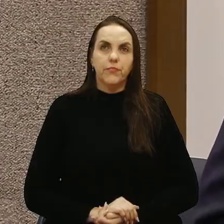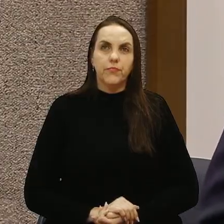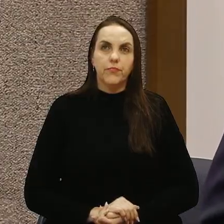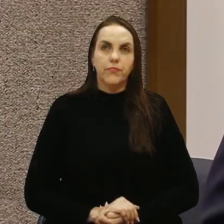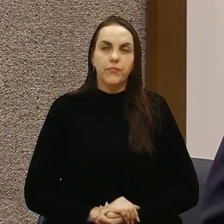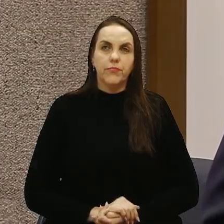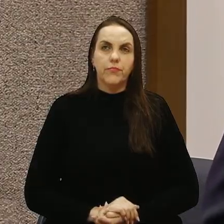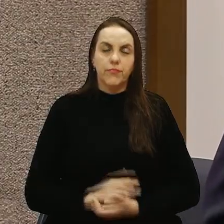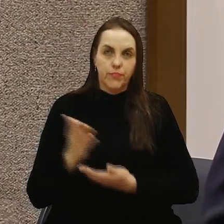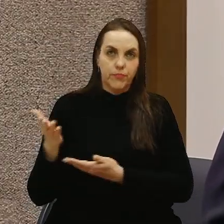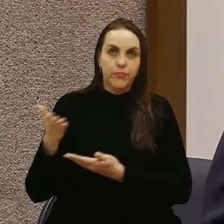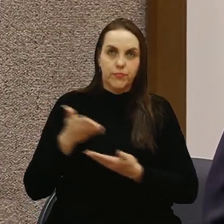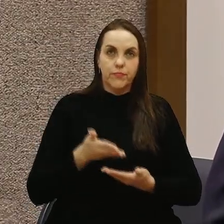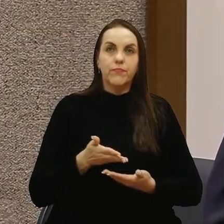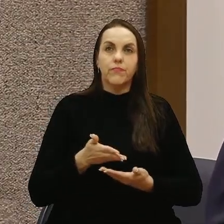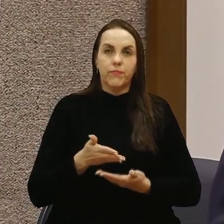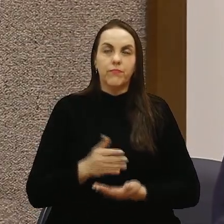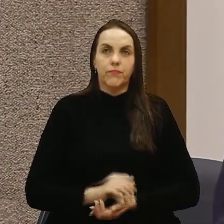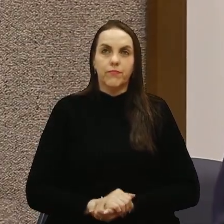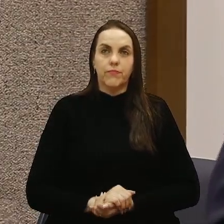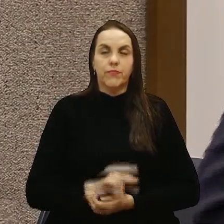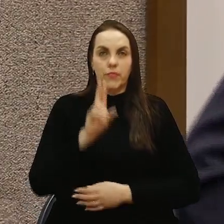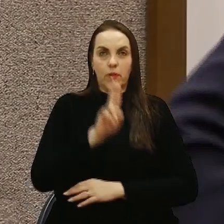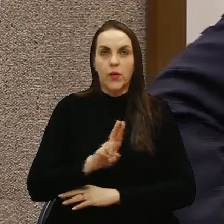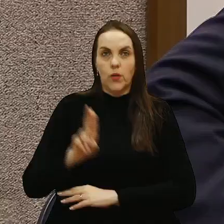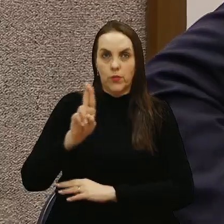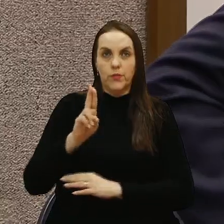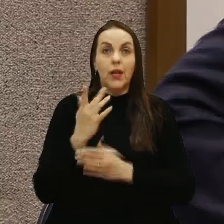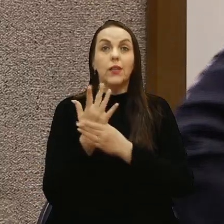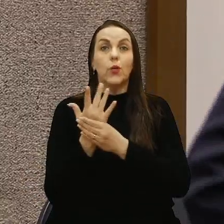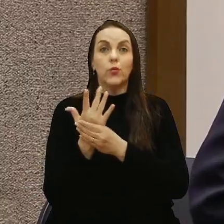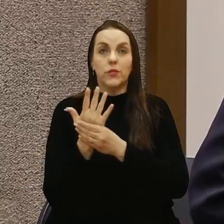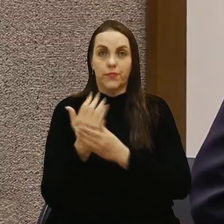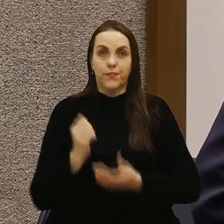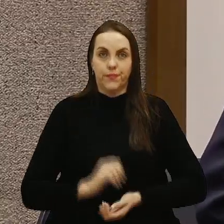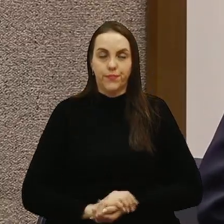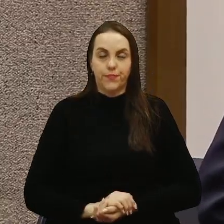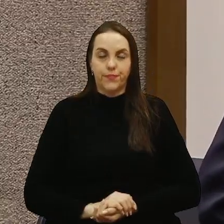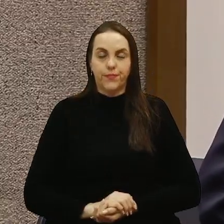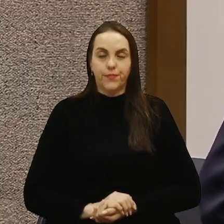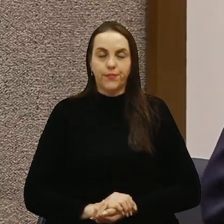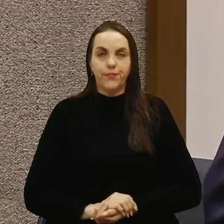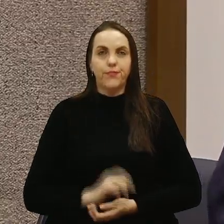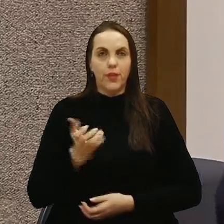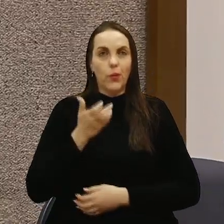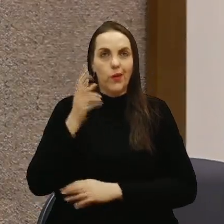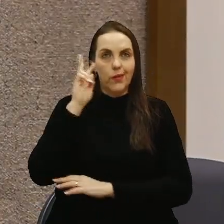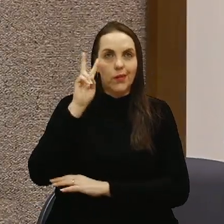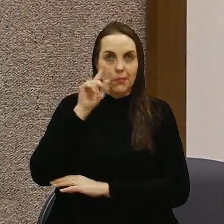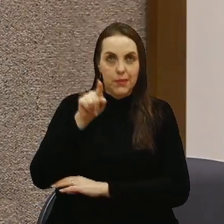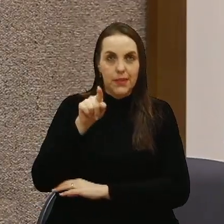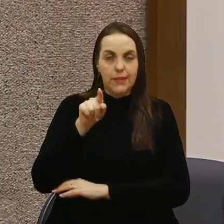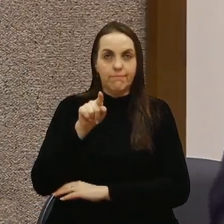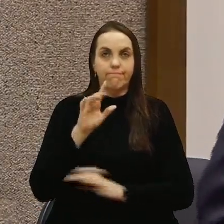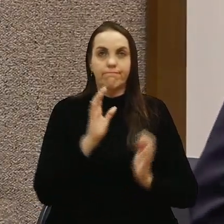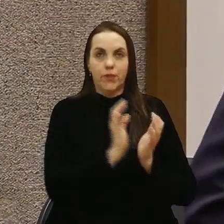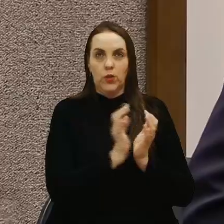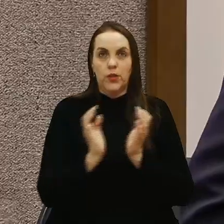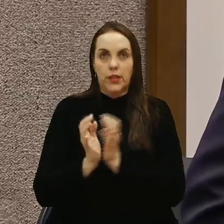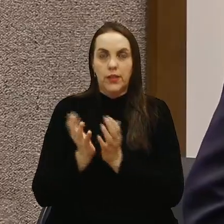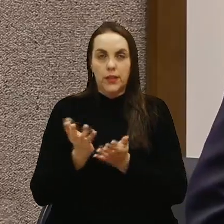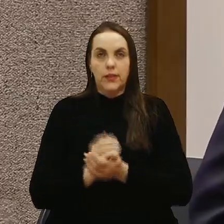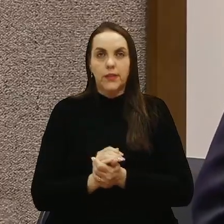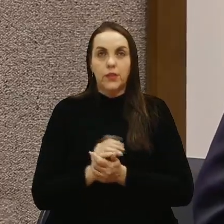da vinda da Universidade Federal. Quero lembrar, nobres colegas, que